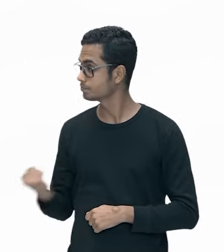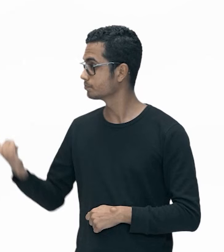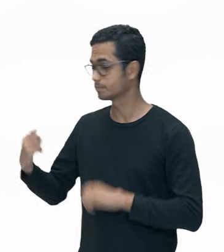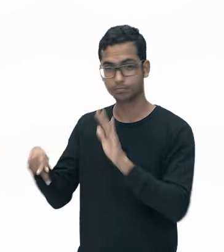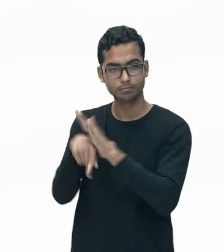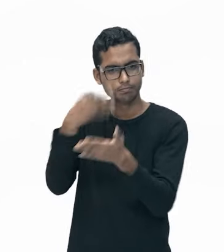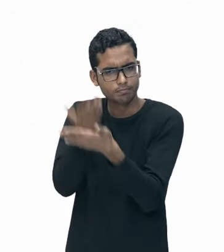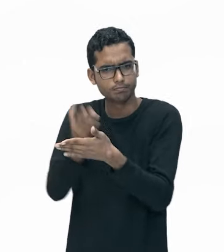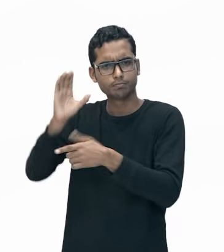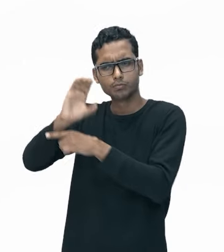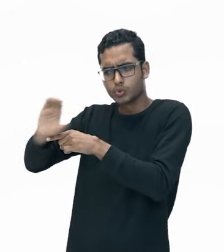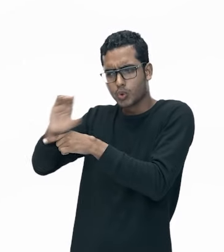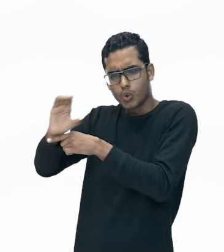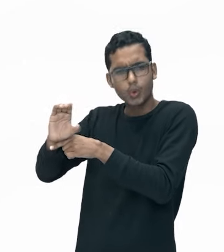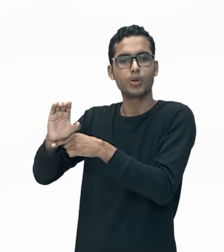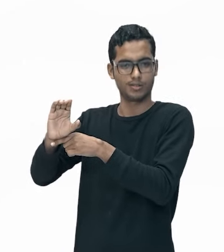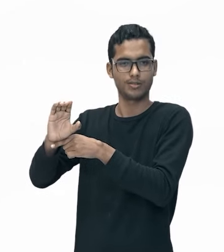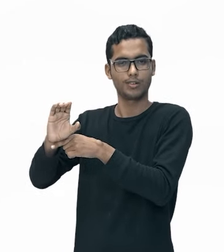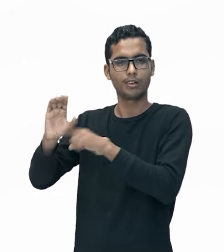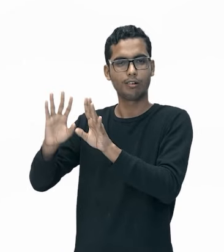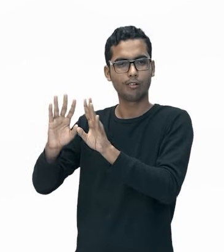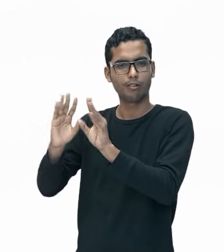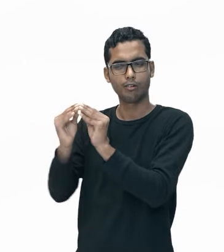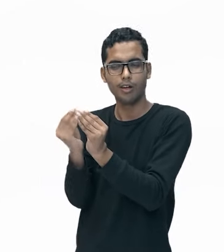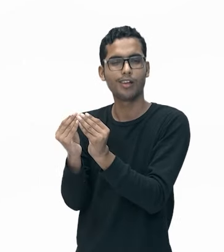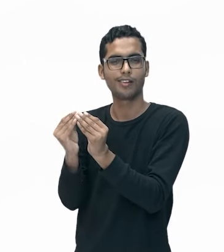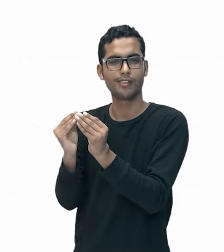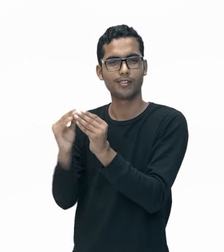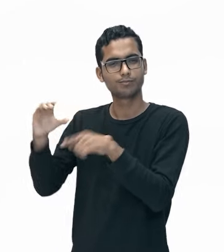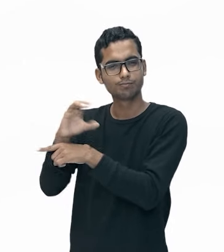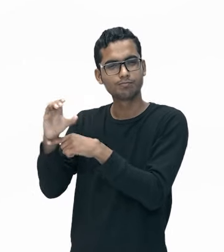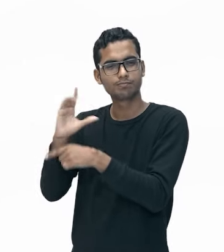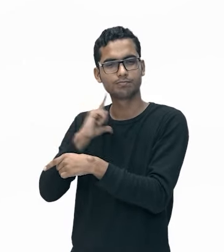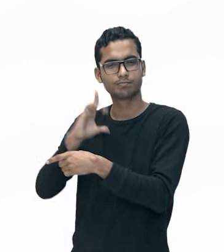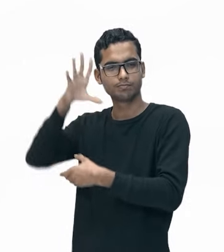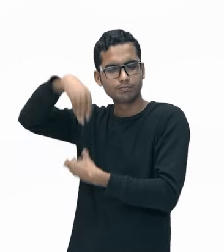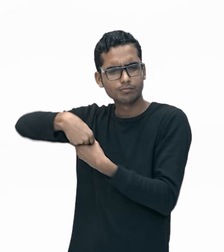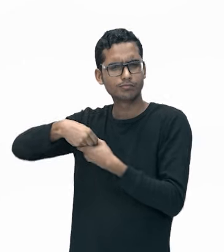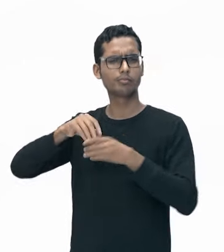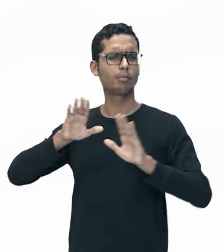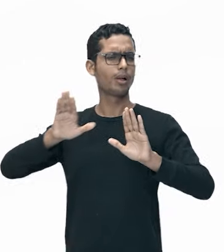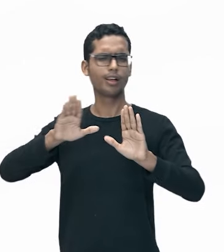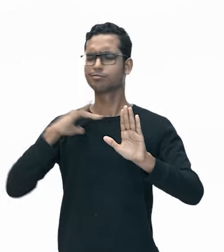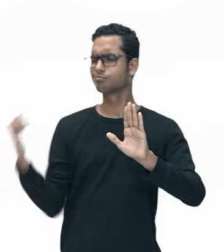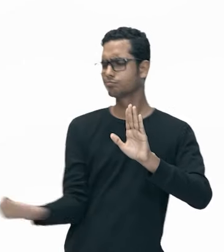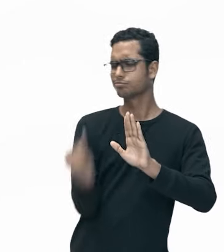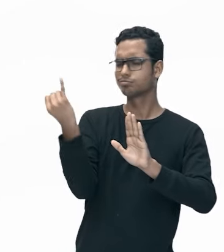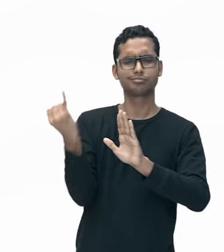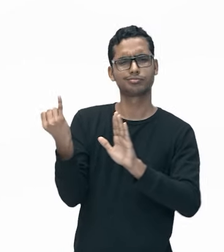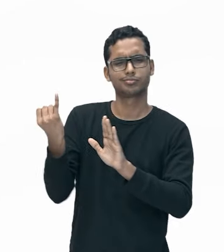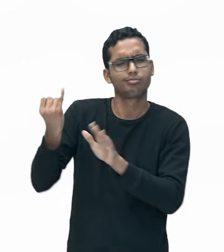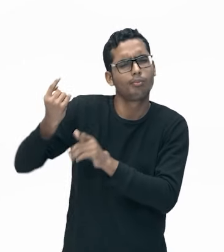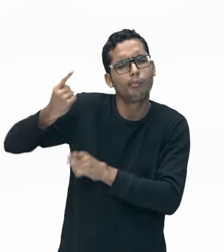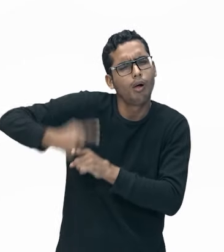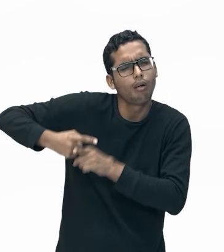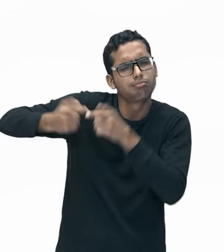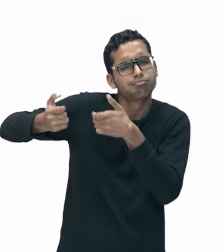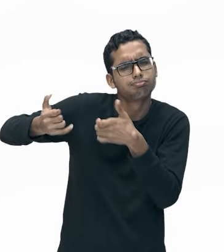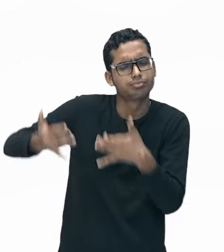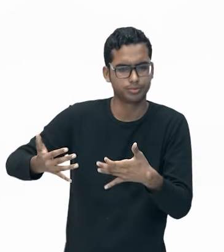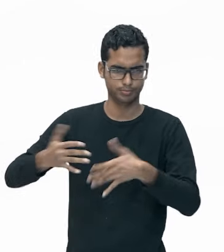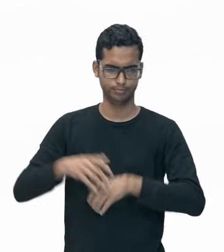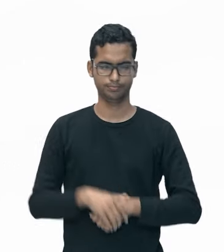esses compostos que possuem o elemento carbono na sua composição e por que que ele é tão importante né Por que que